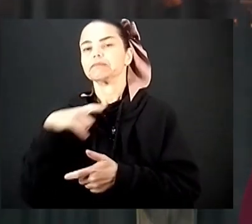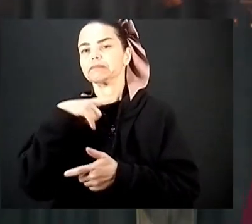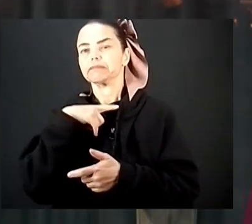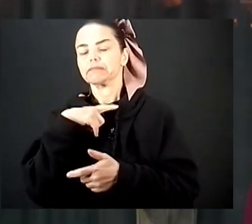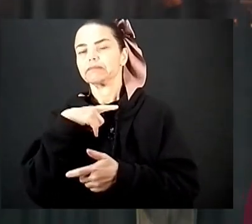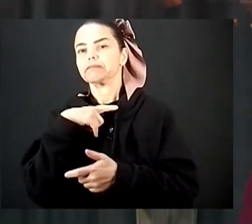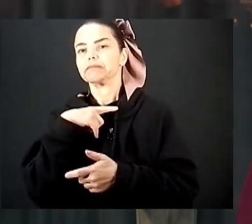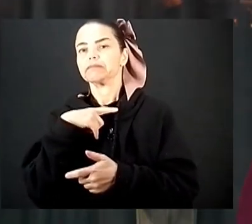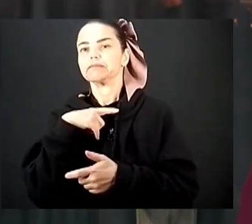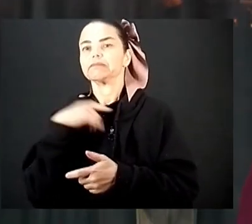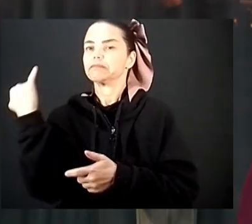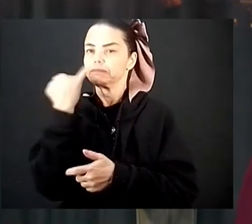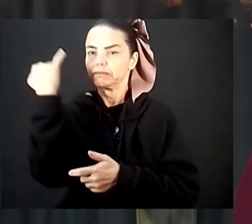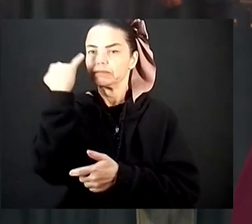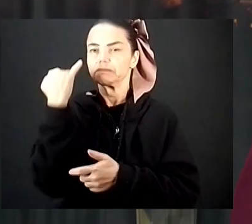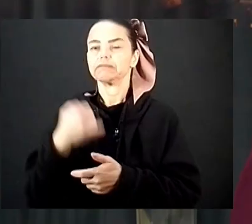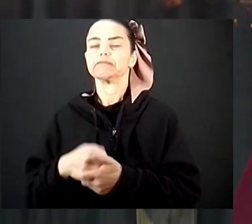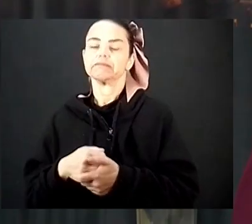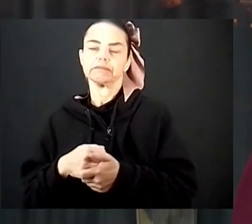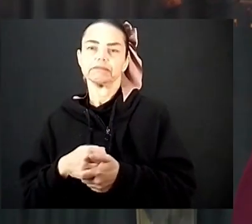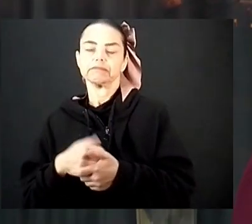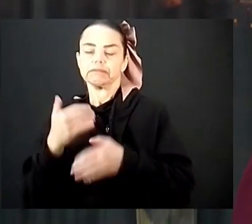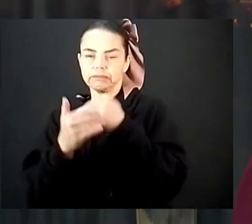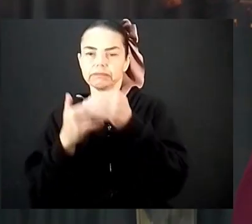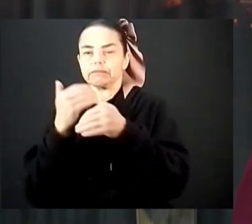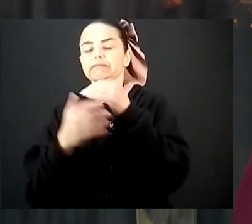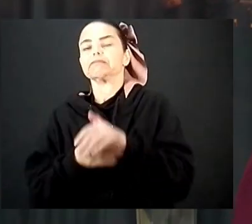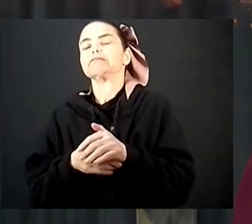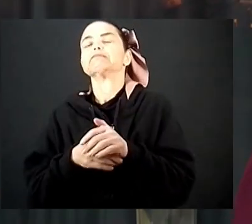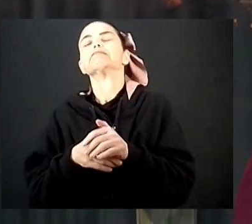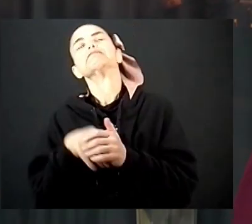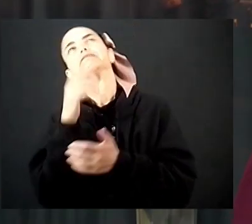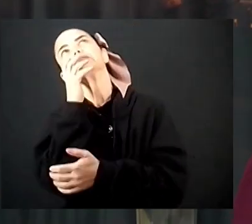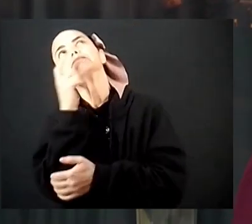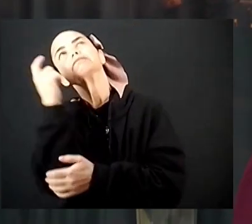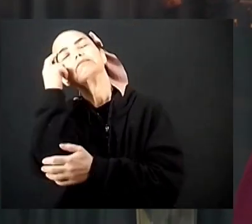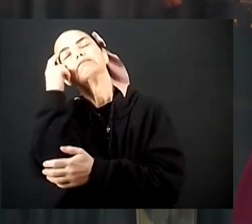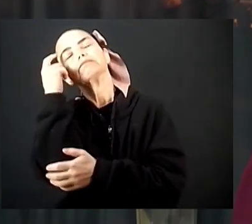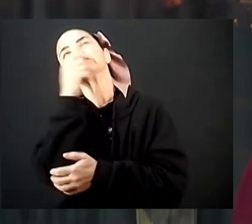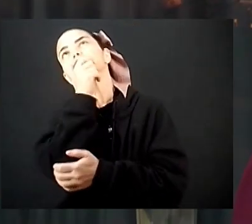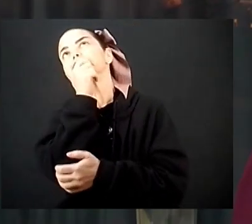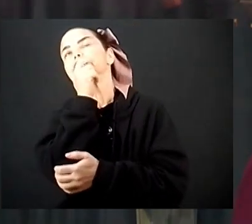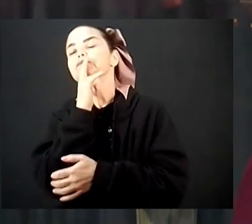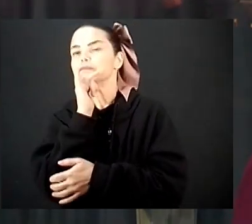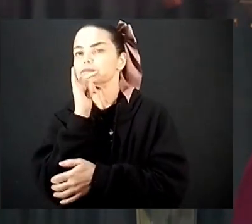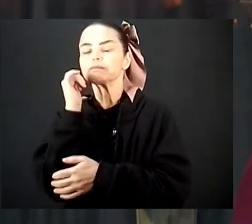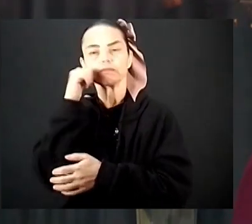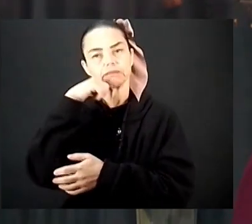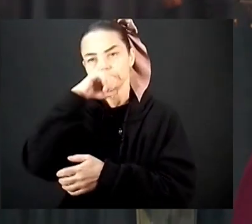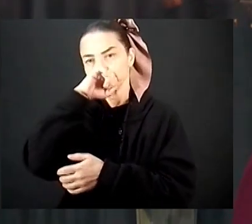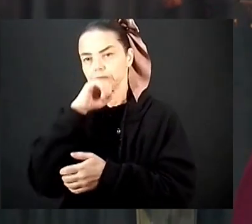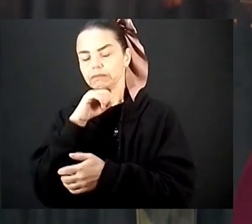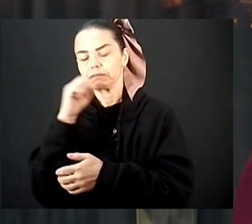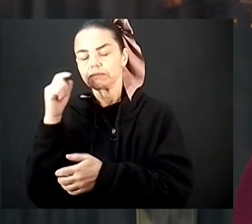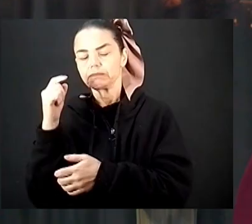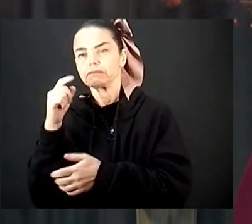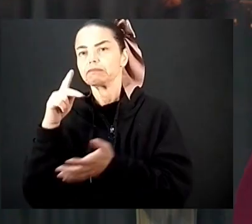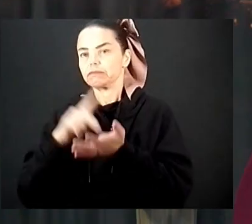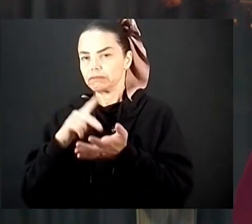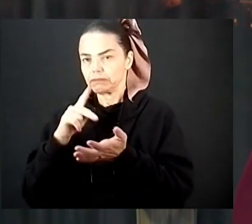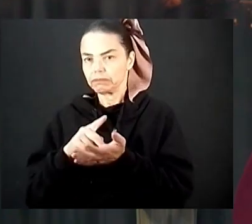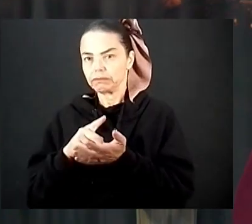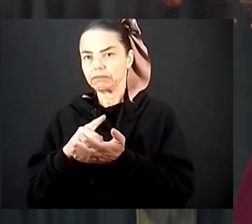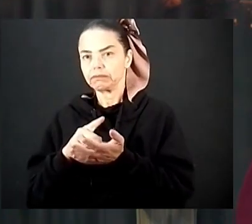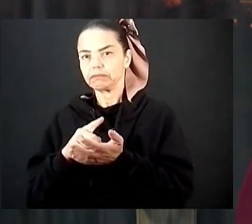super importante, a gente faz um processo de idealização dos pais. Exato. Né? Por quê? Porque se a gente, de fato, coloca os pais